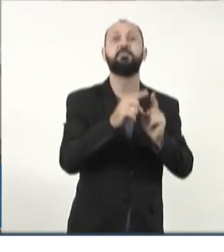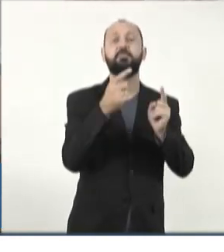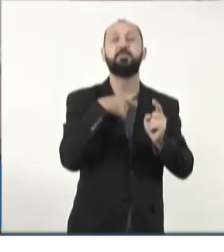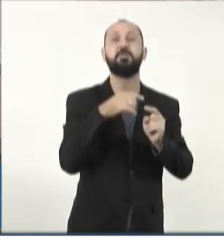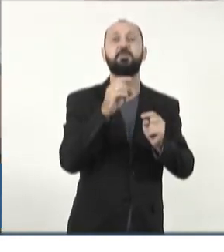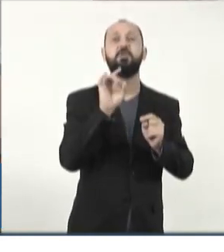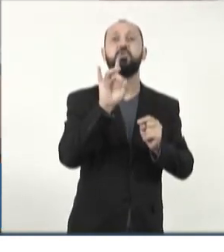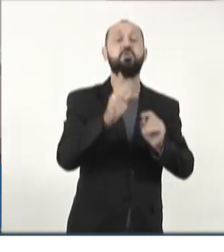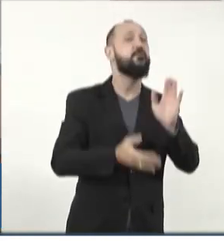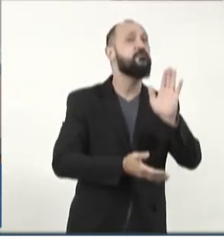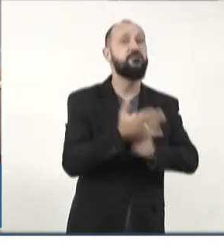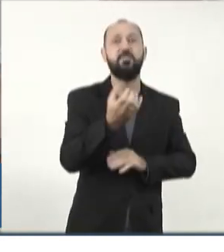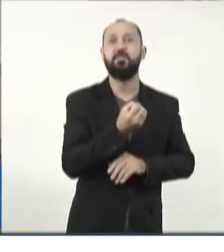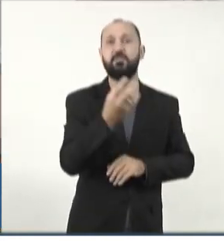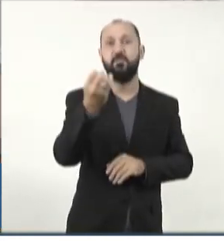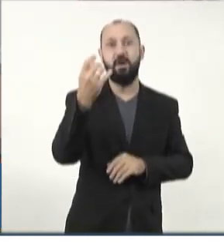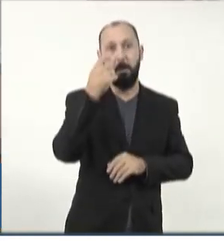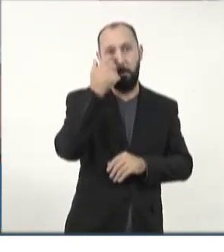ele simplesmente viaja.